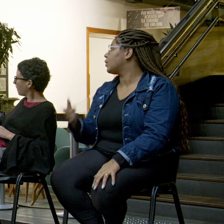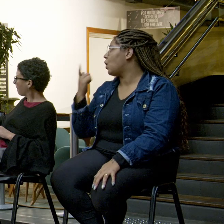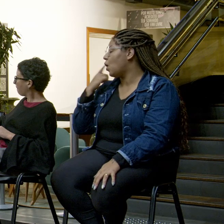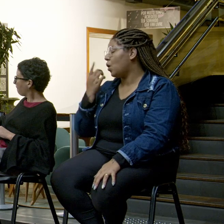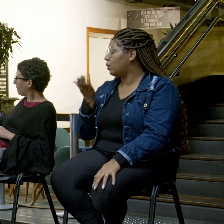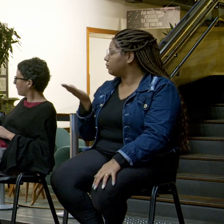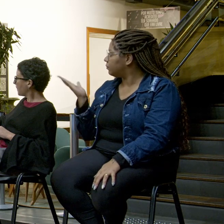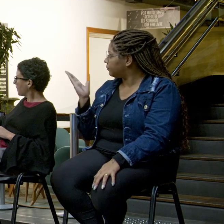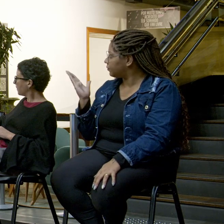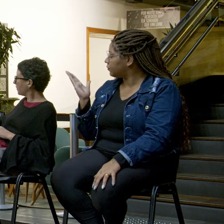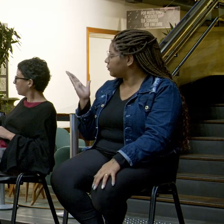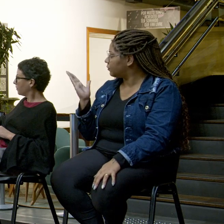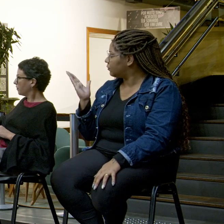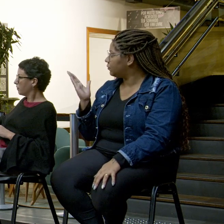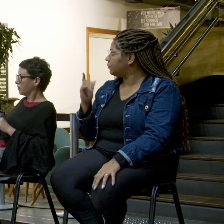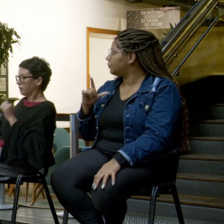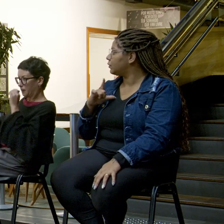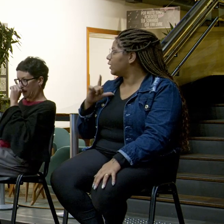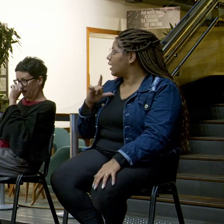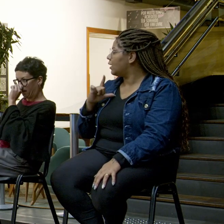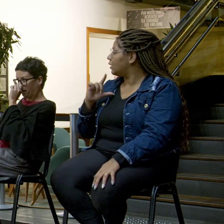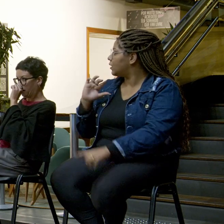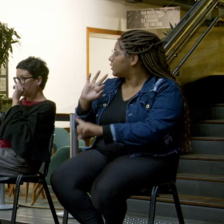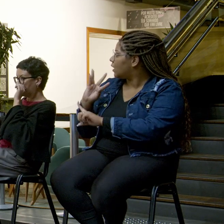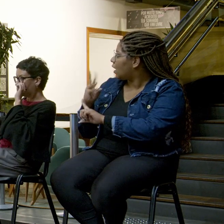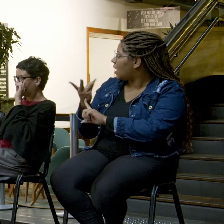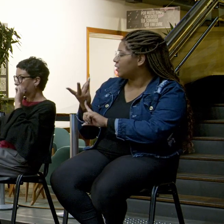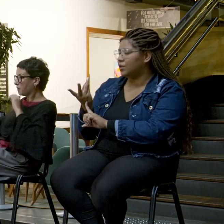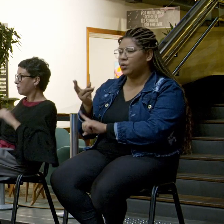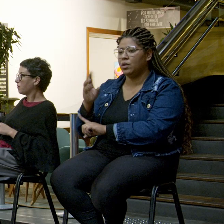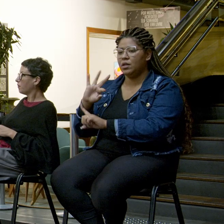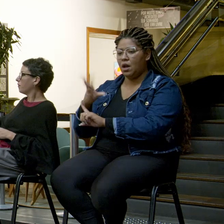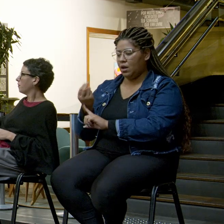aqui, esses trabalhos moldados, modelados, né?